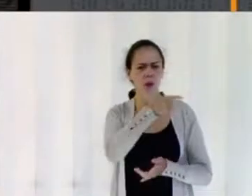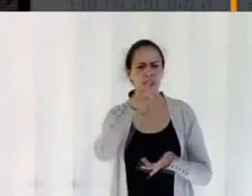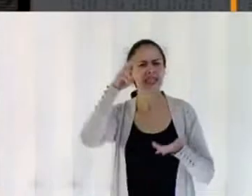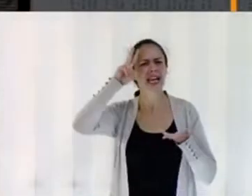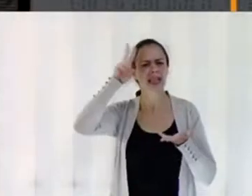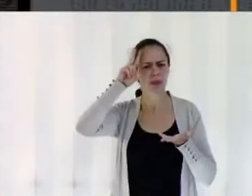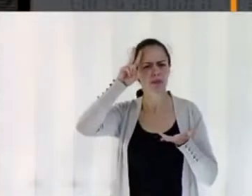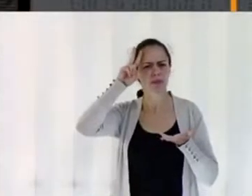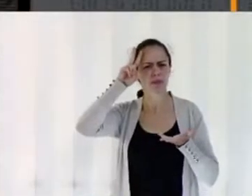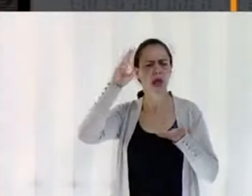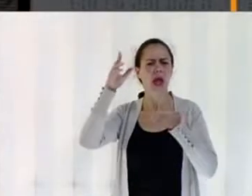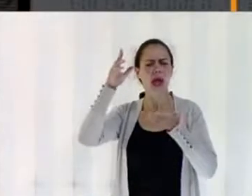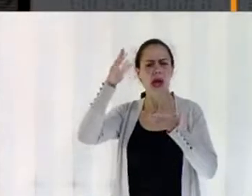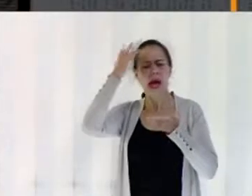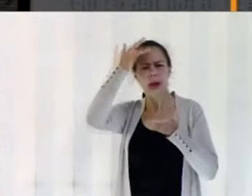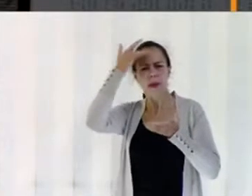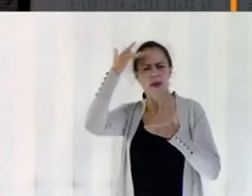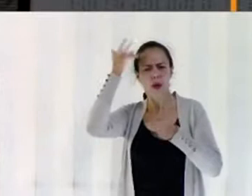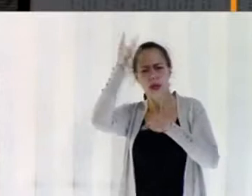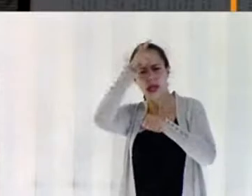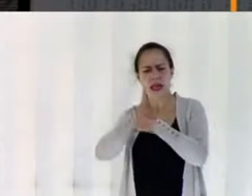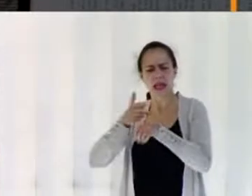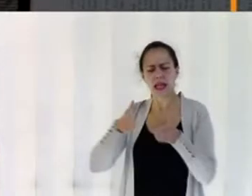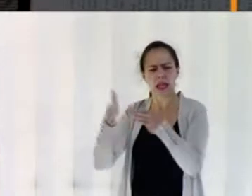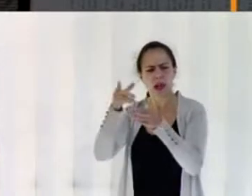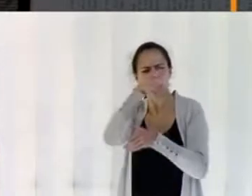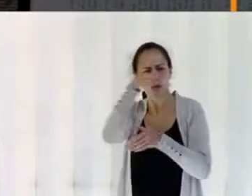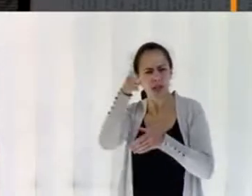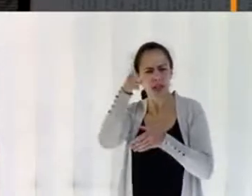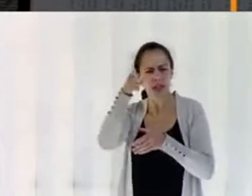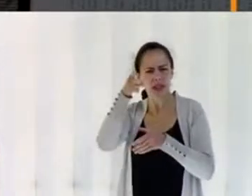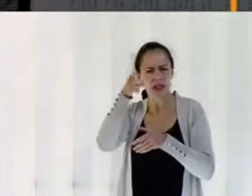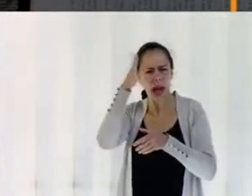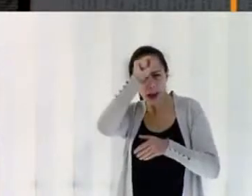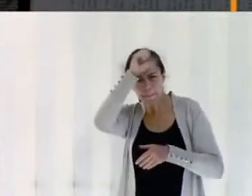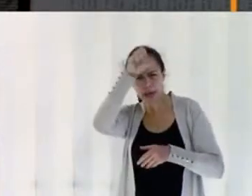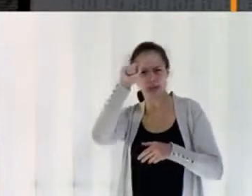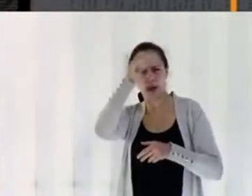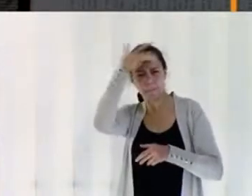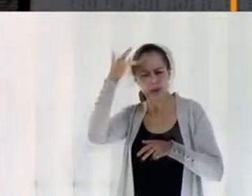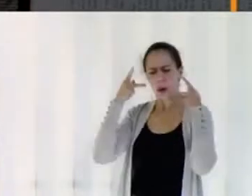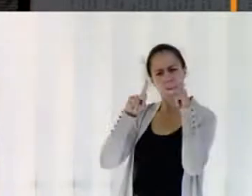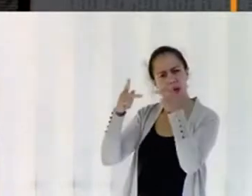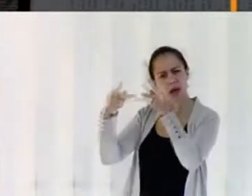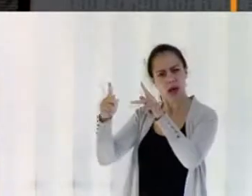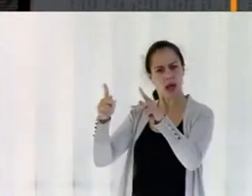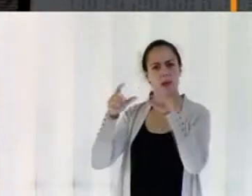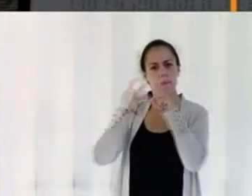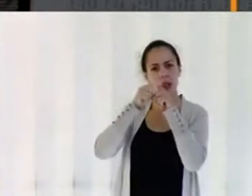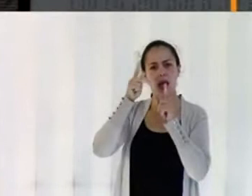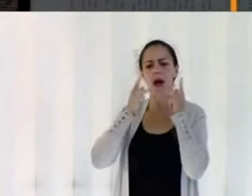de Deus, e considerando atentamente o fim da sua vida, imitai a fé que